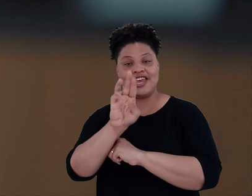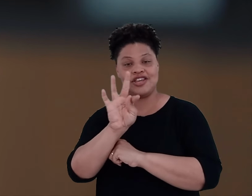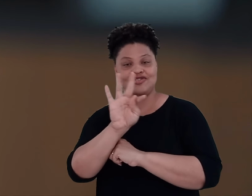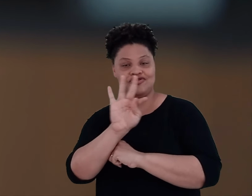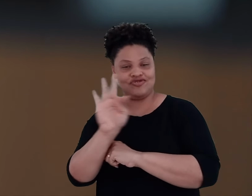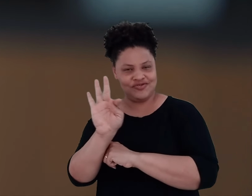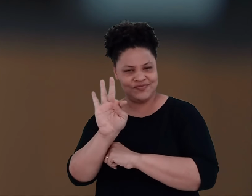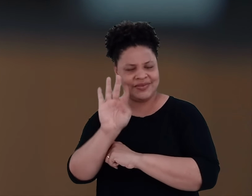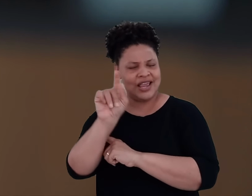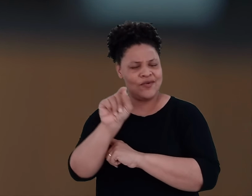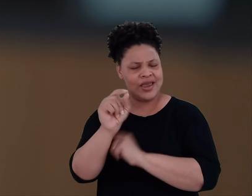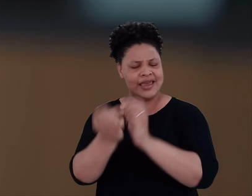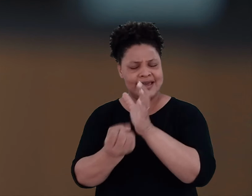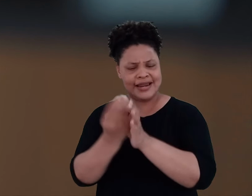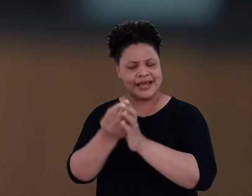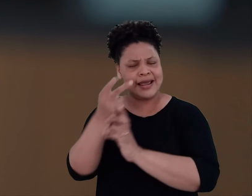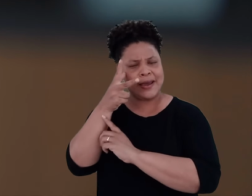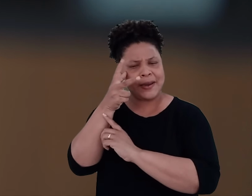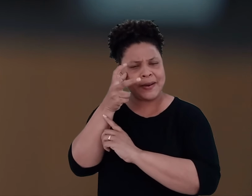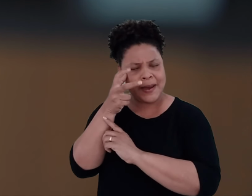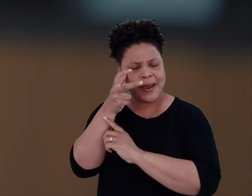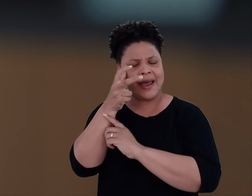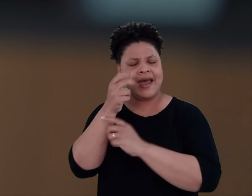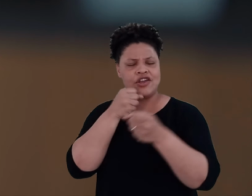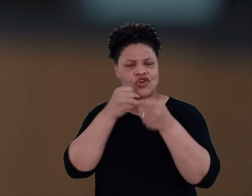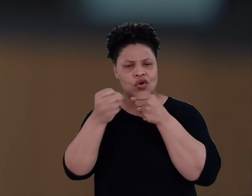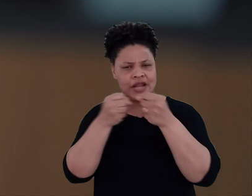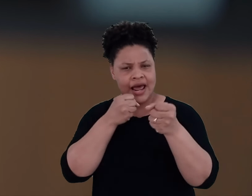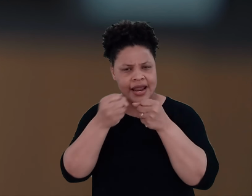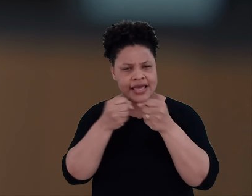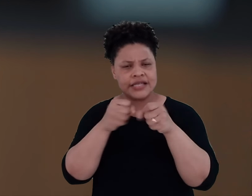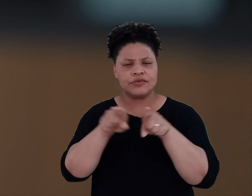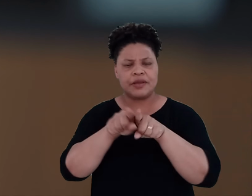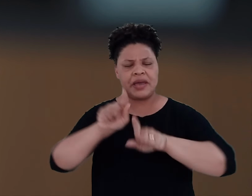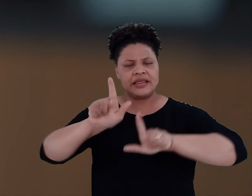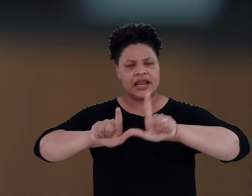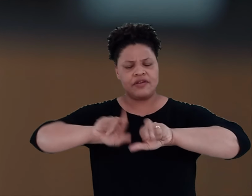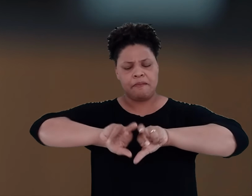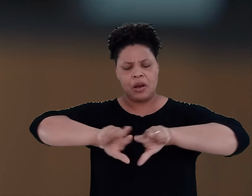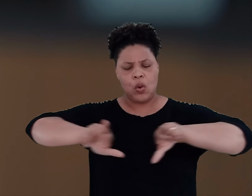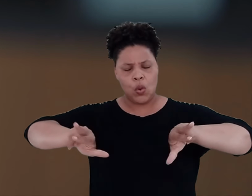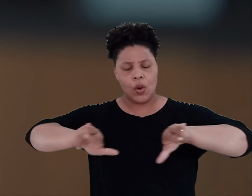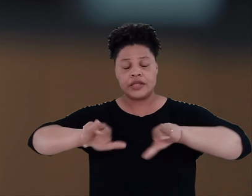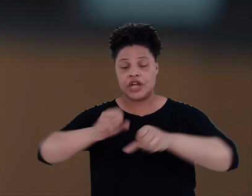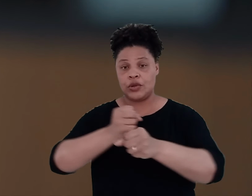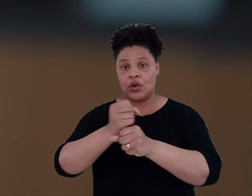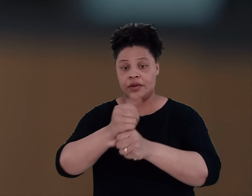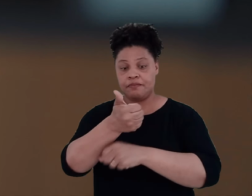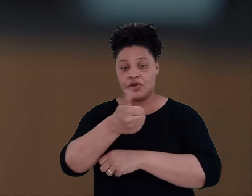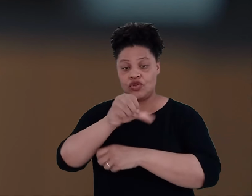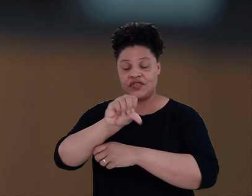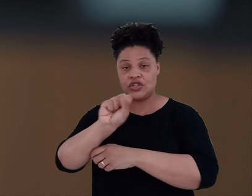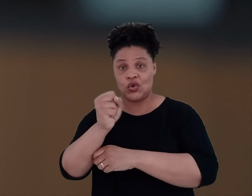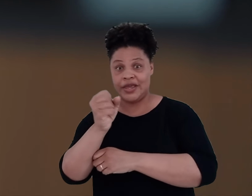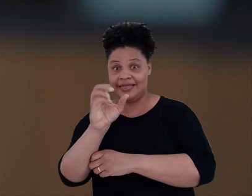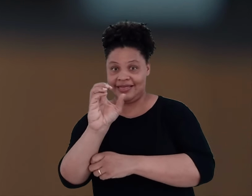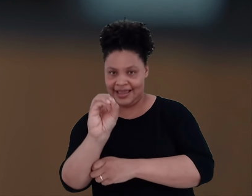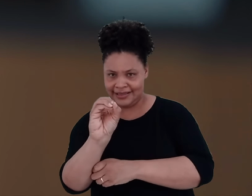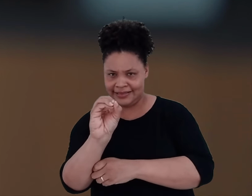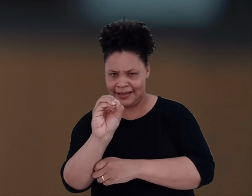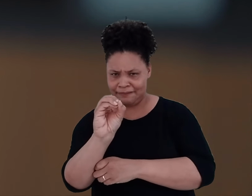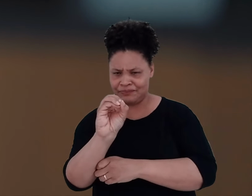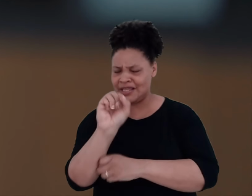do jornalismo, audiovisual e do entretenimento desde os anos 1980. Uma característica bacana